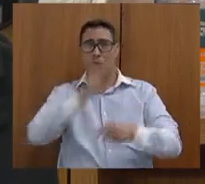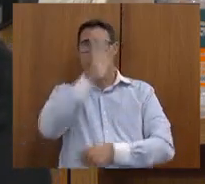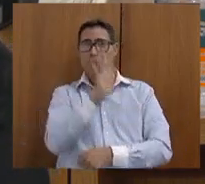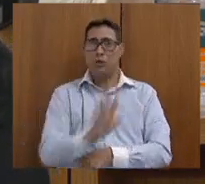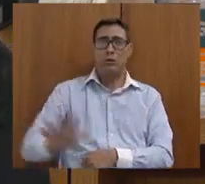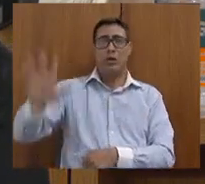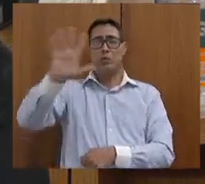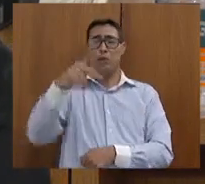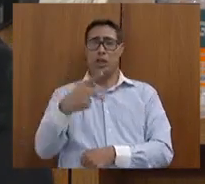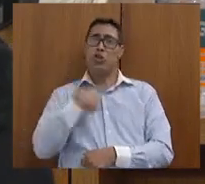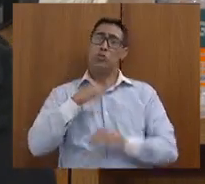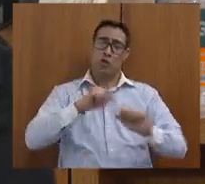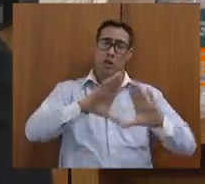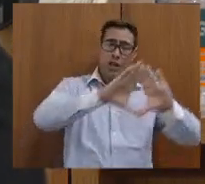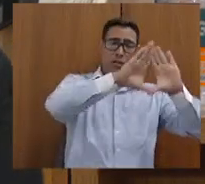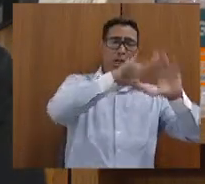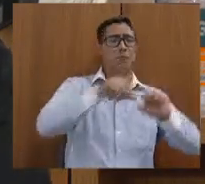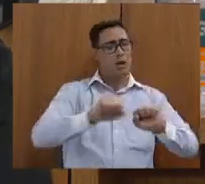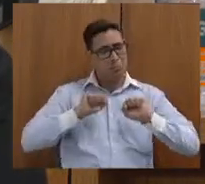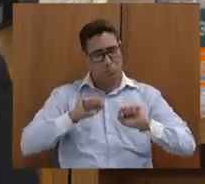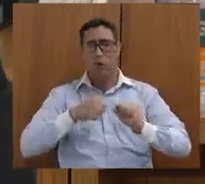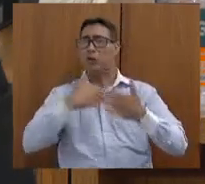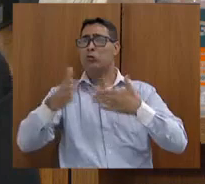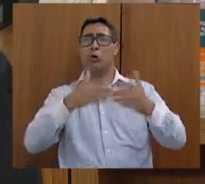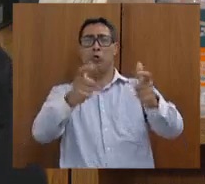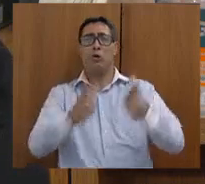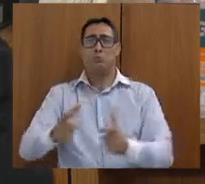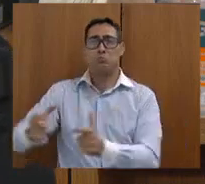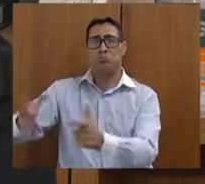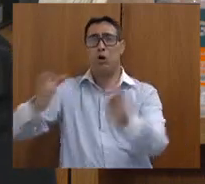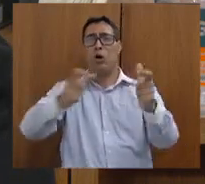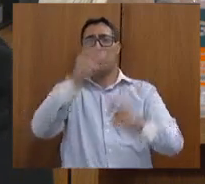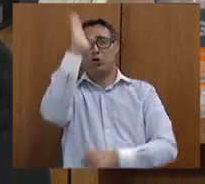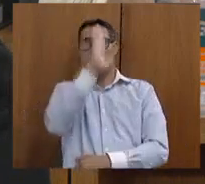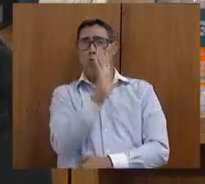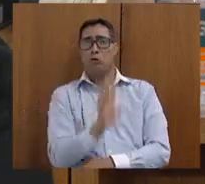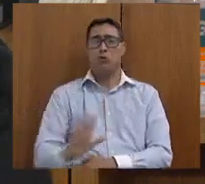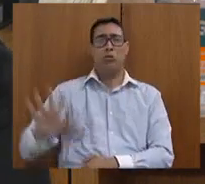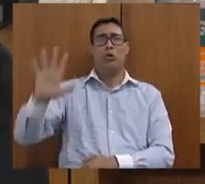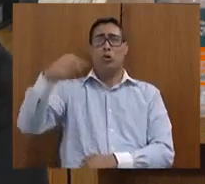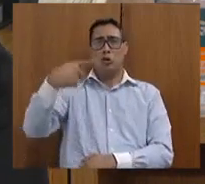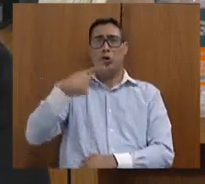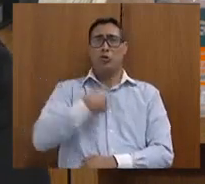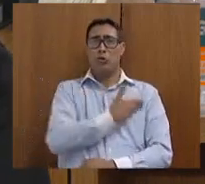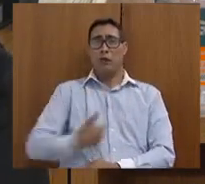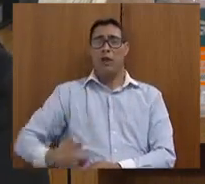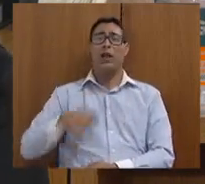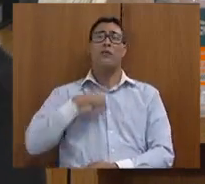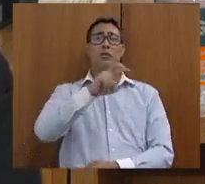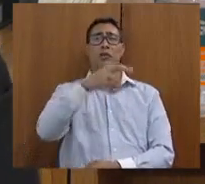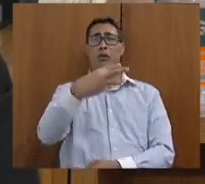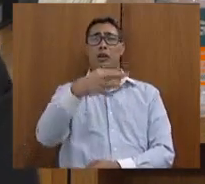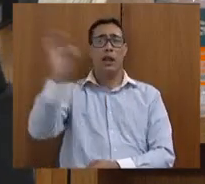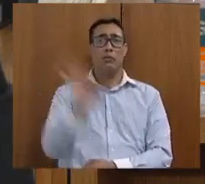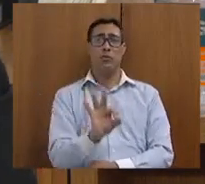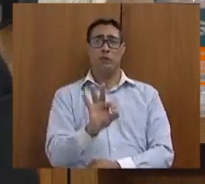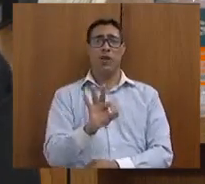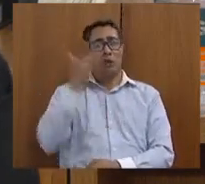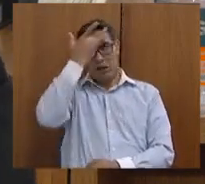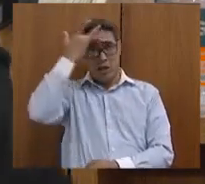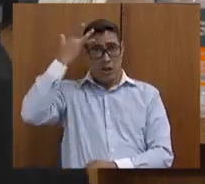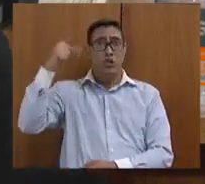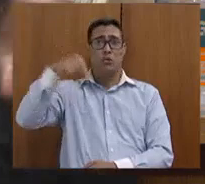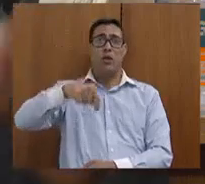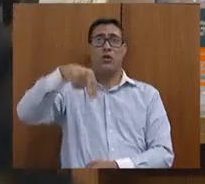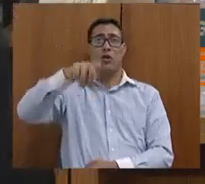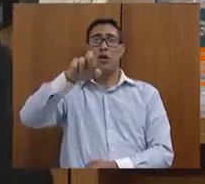Assembleia Como pode estar em todas as áreas do governo eu quero saber se já tem 53 de pessoas